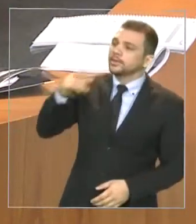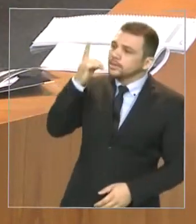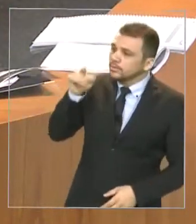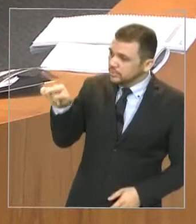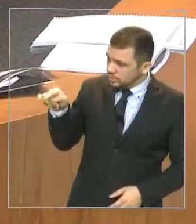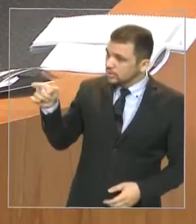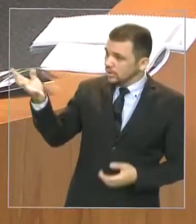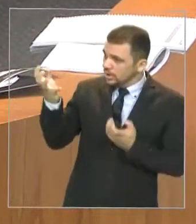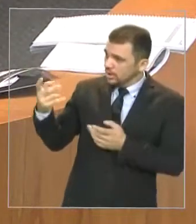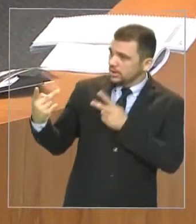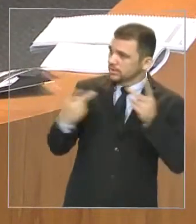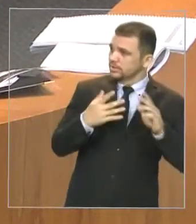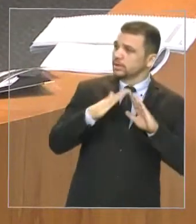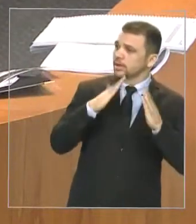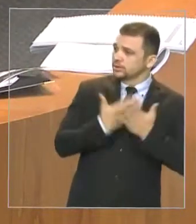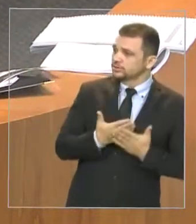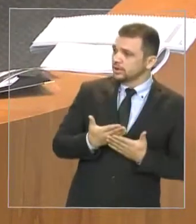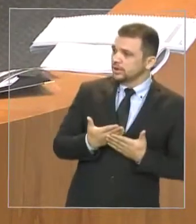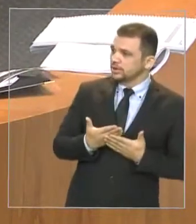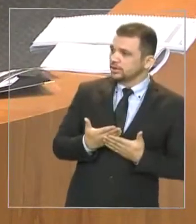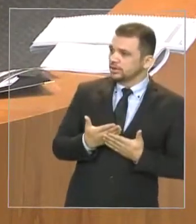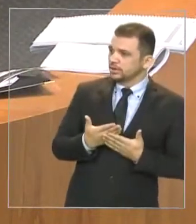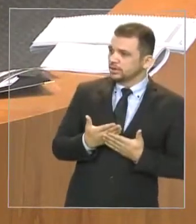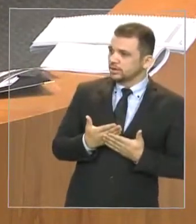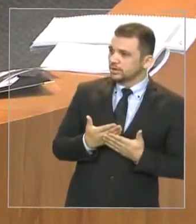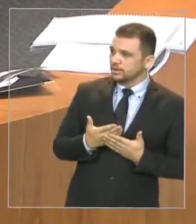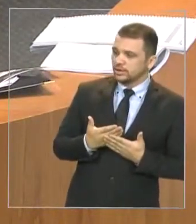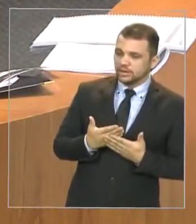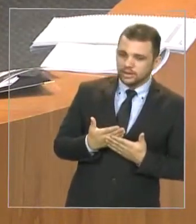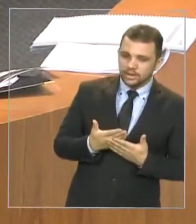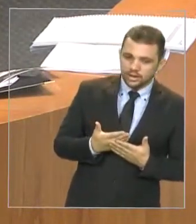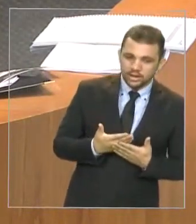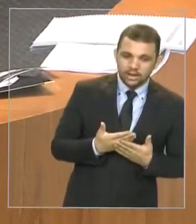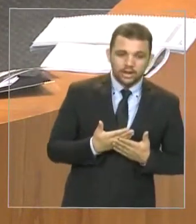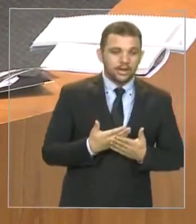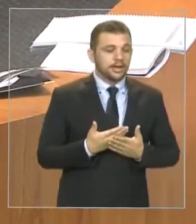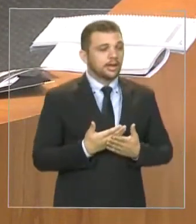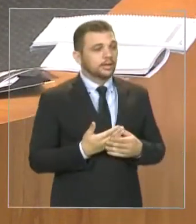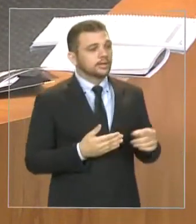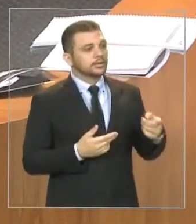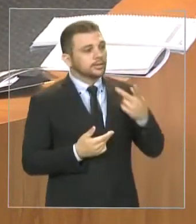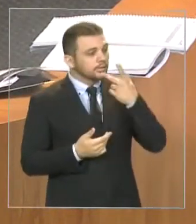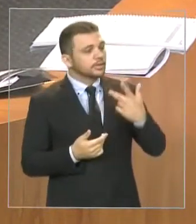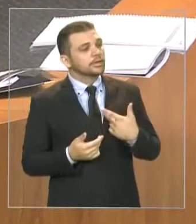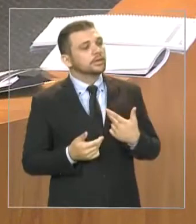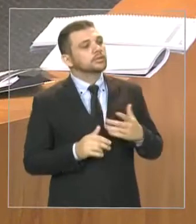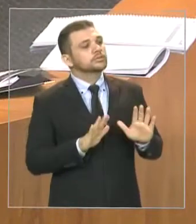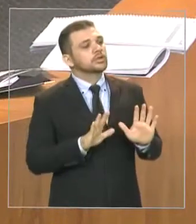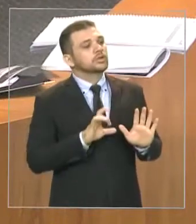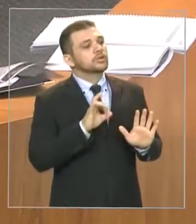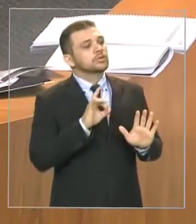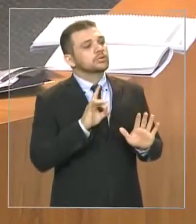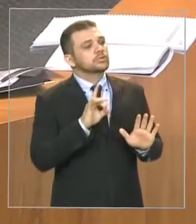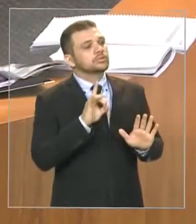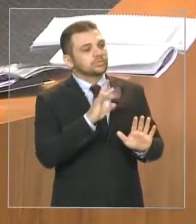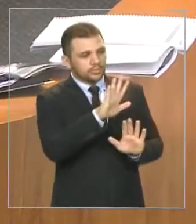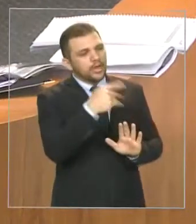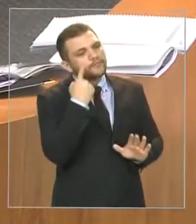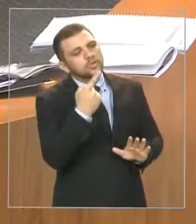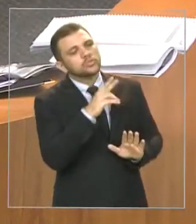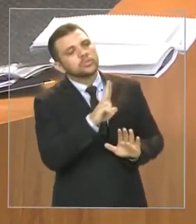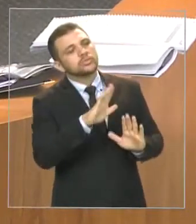a nossa escola? Eu digo: primeiro eu vou verificar o nome dessa escola. Aí ela se anda comigo debaixo do braço. Verifiquei o nome da